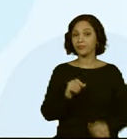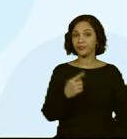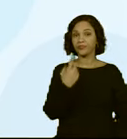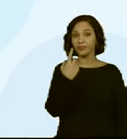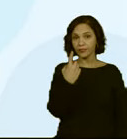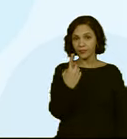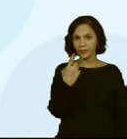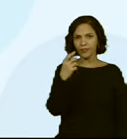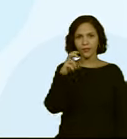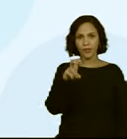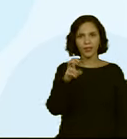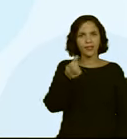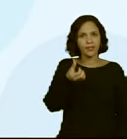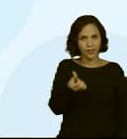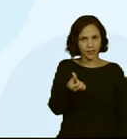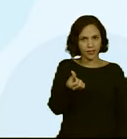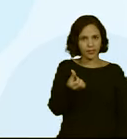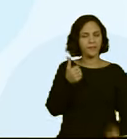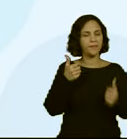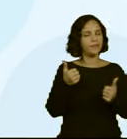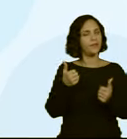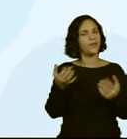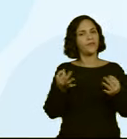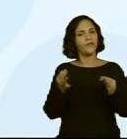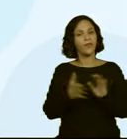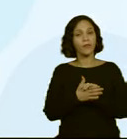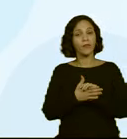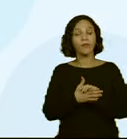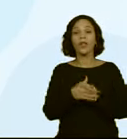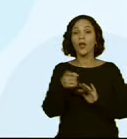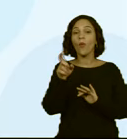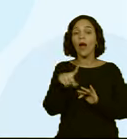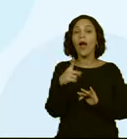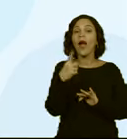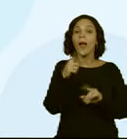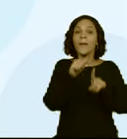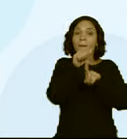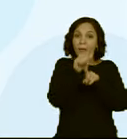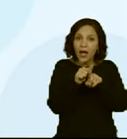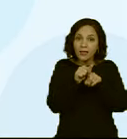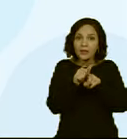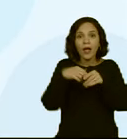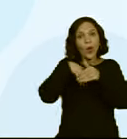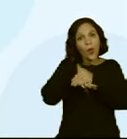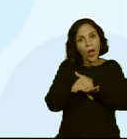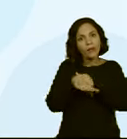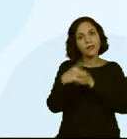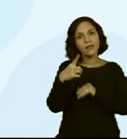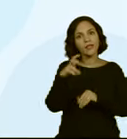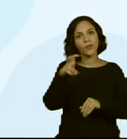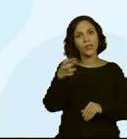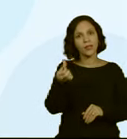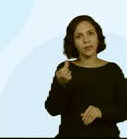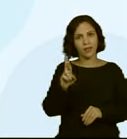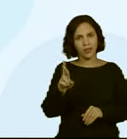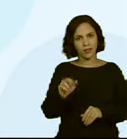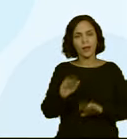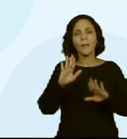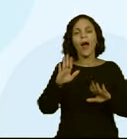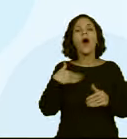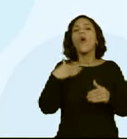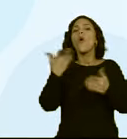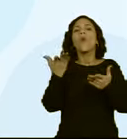15 156 perfeito né Então esse é o valor que eles vão economizar todo mês agora quanto tempo eles